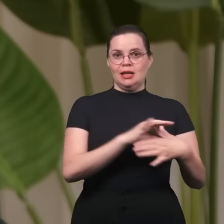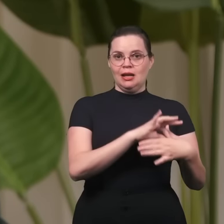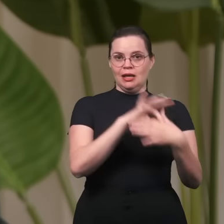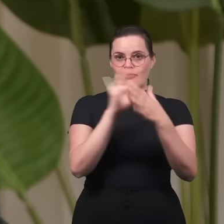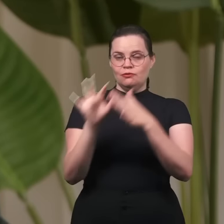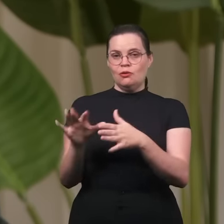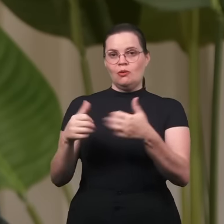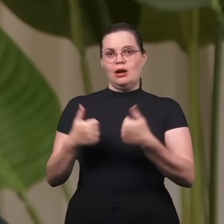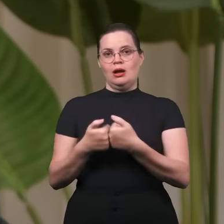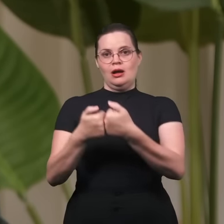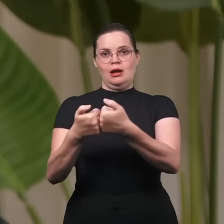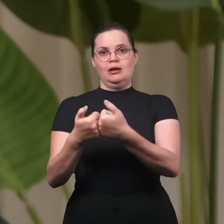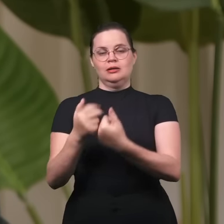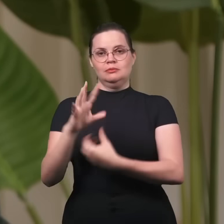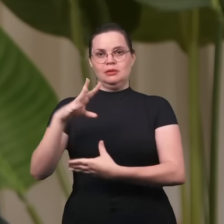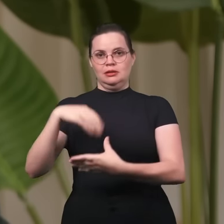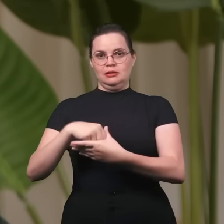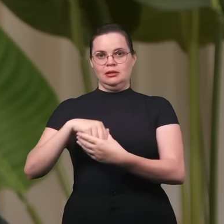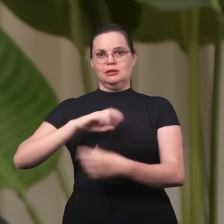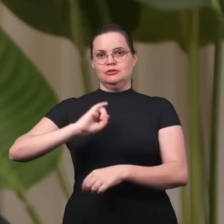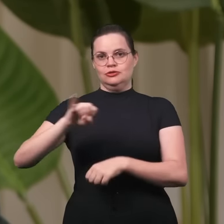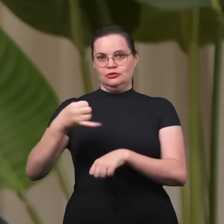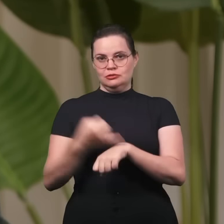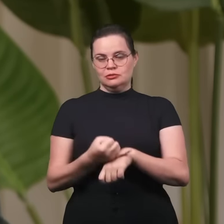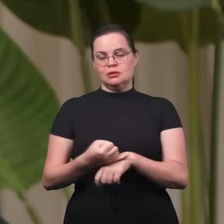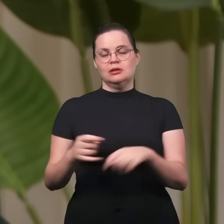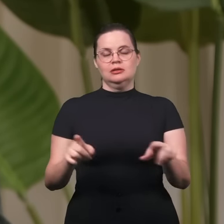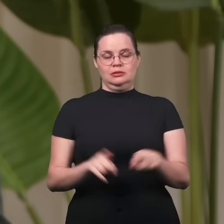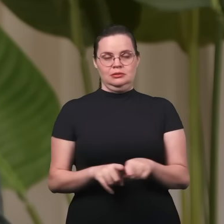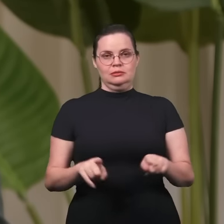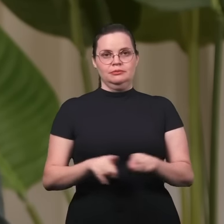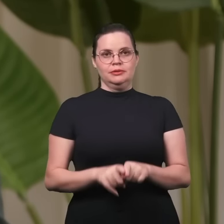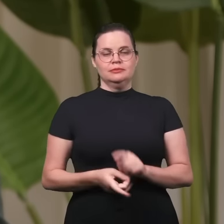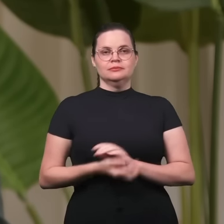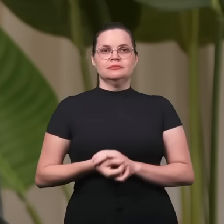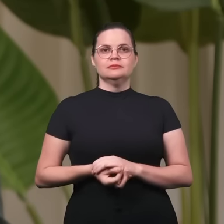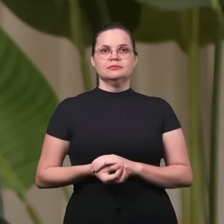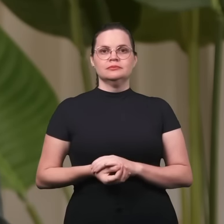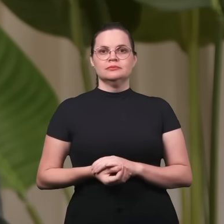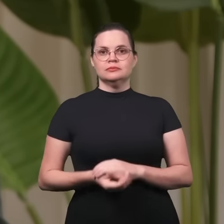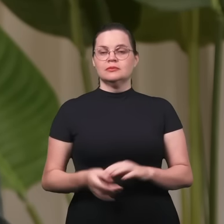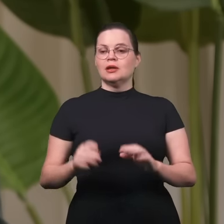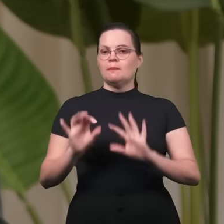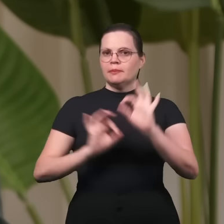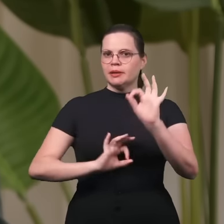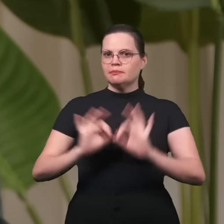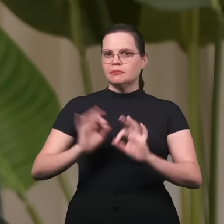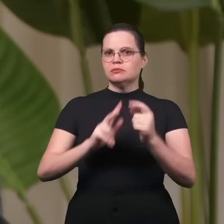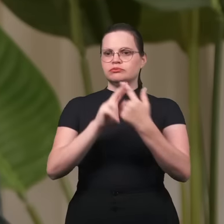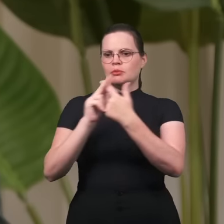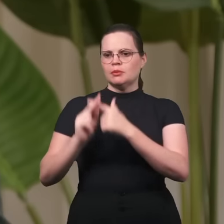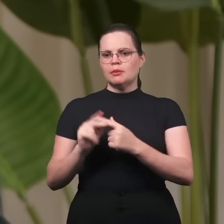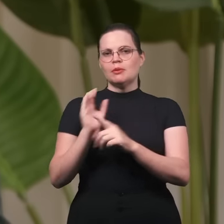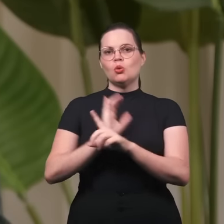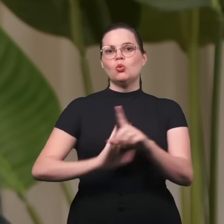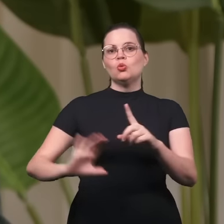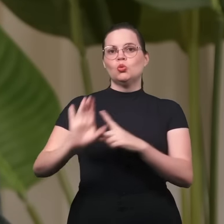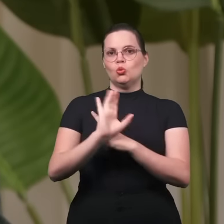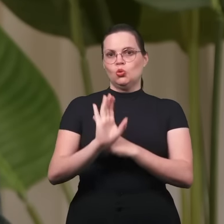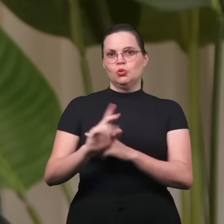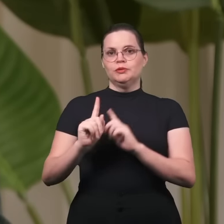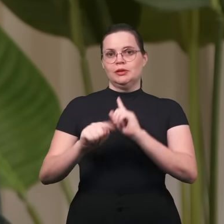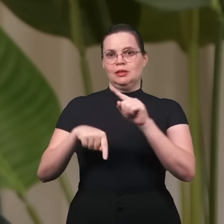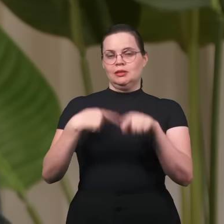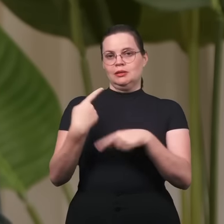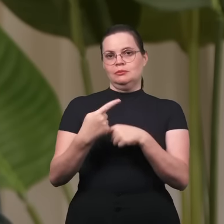arca ali para Jerusalém, formalizou o culto em Jerusalém. Depois seu filho